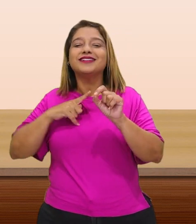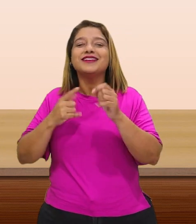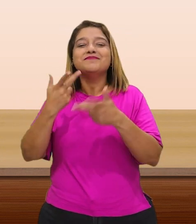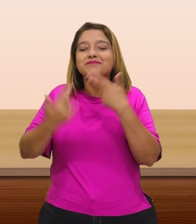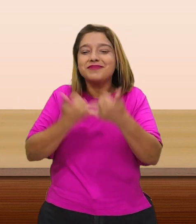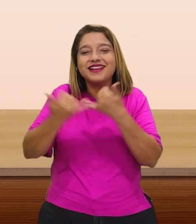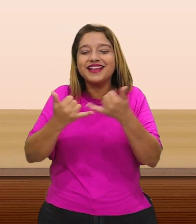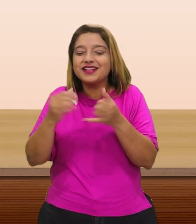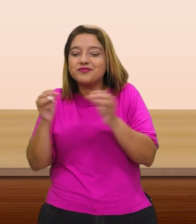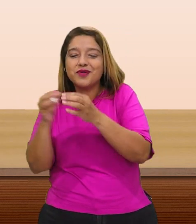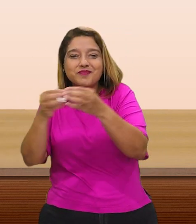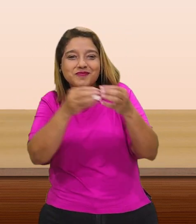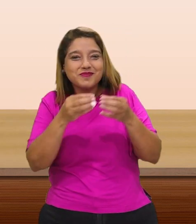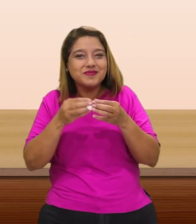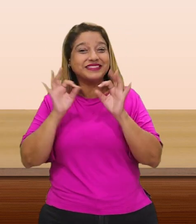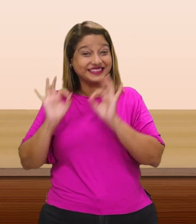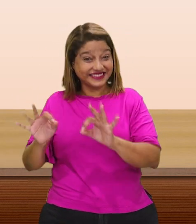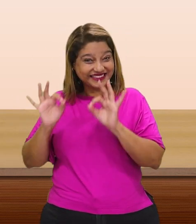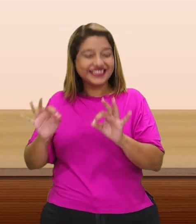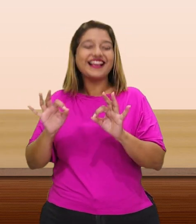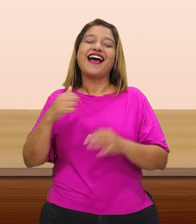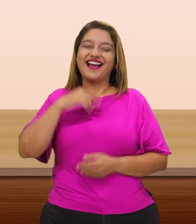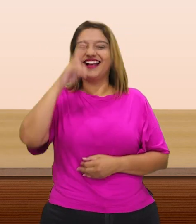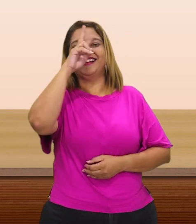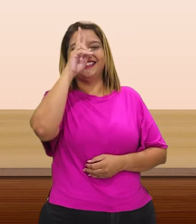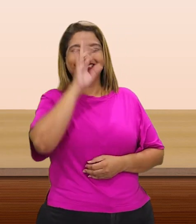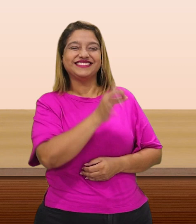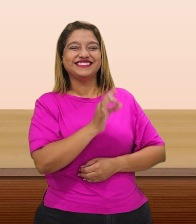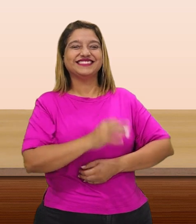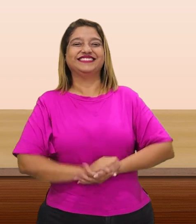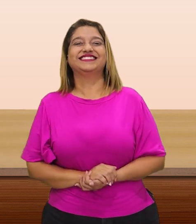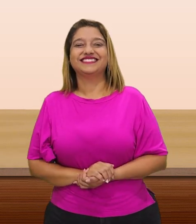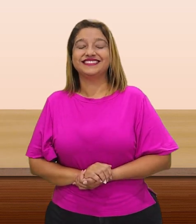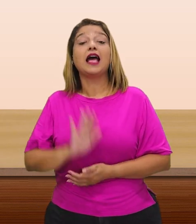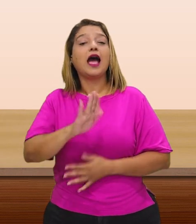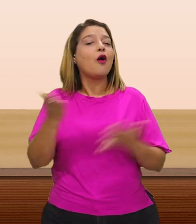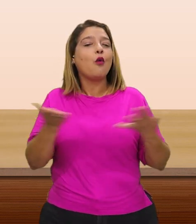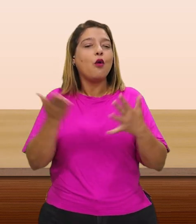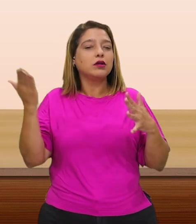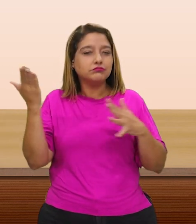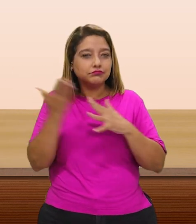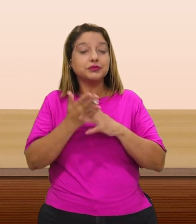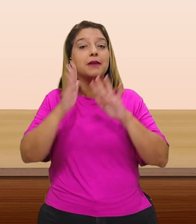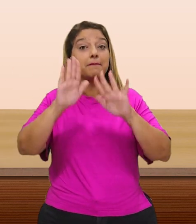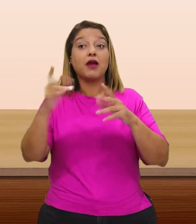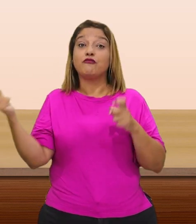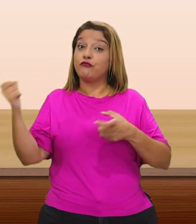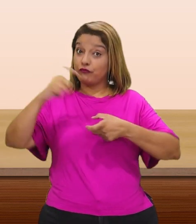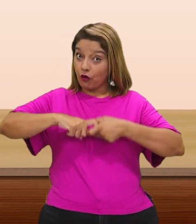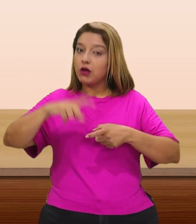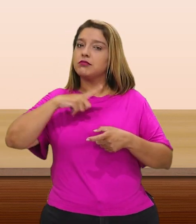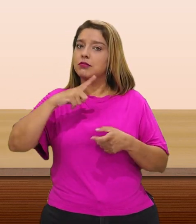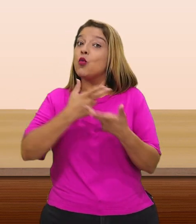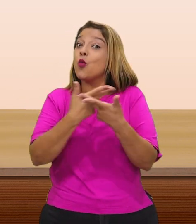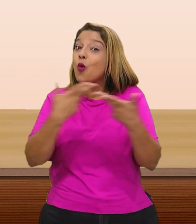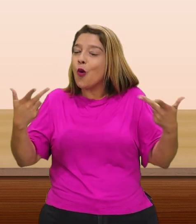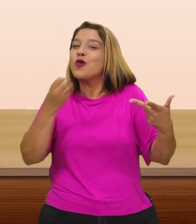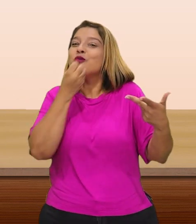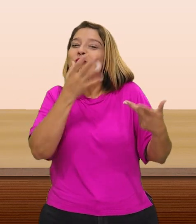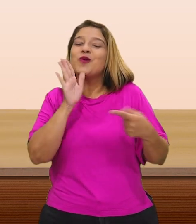próprios brinquedos, né, Marlon? Ah, que tempo bom. Bem, vamos para um breve intervalo, mas já voltamos